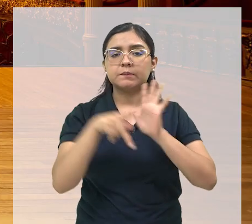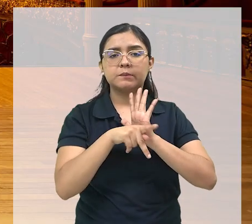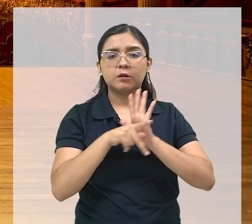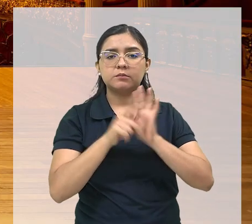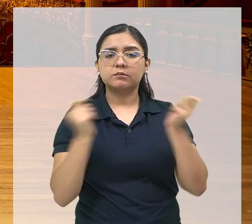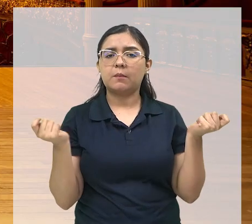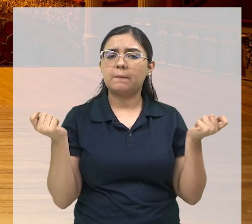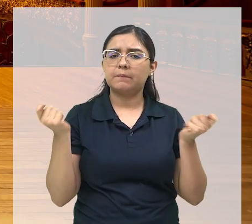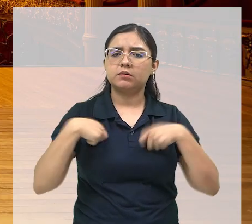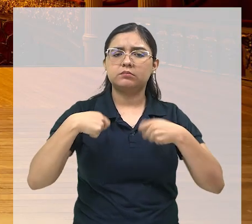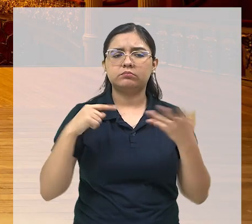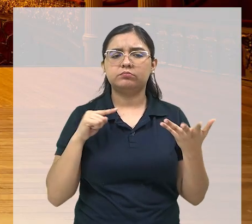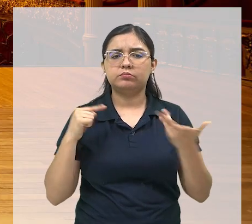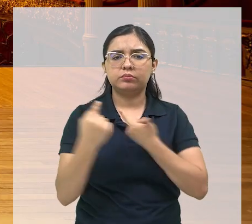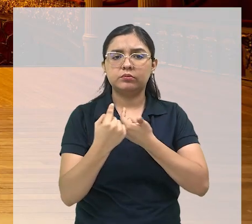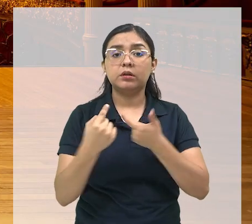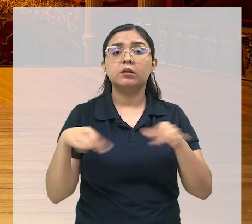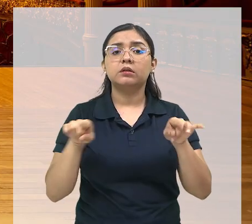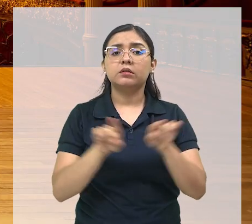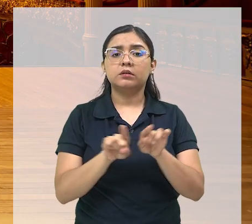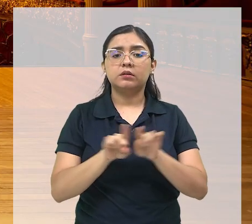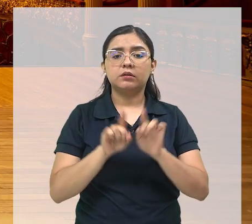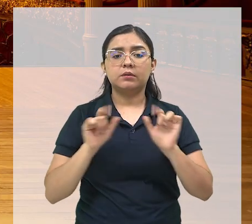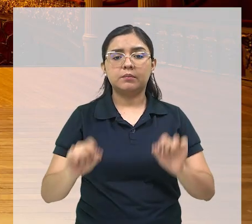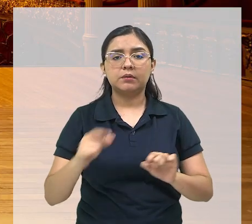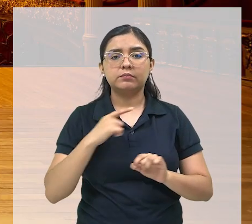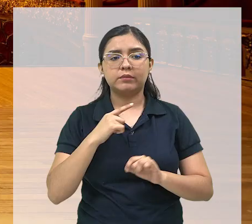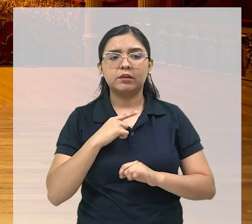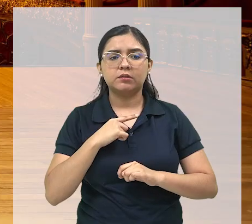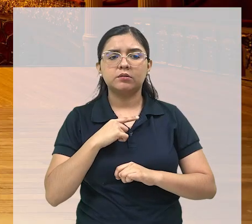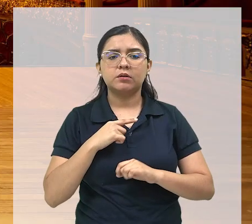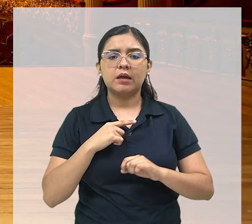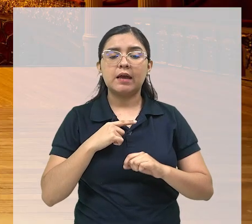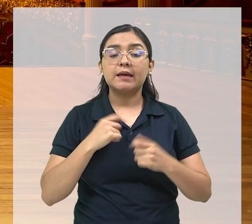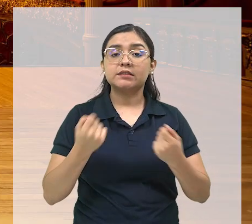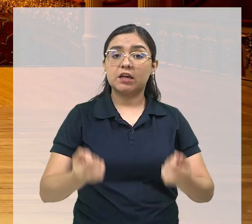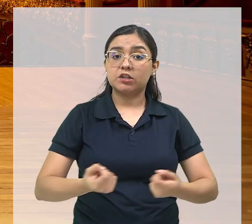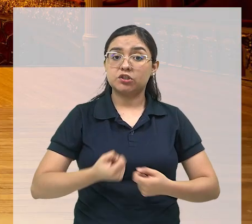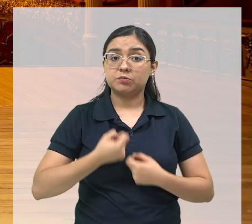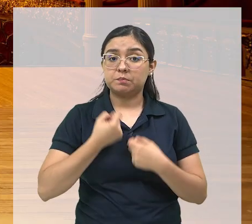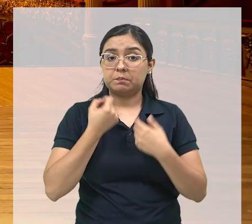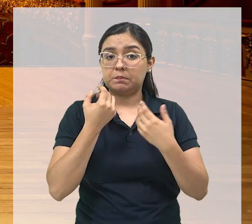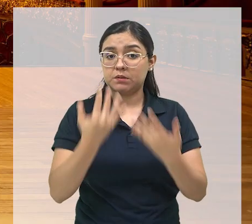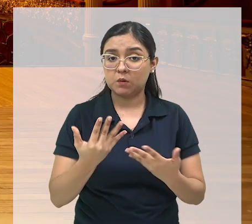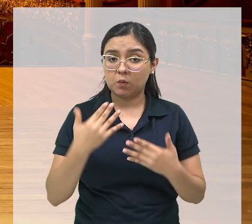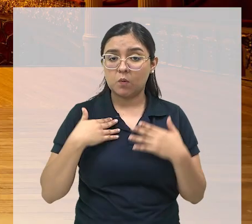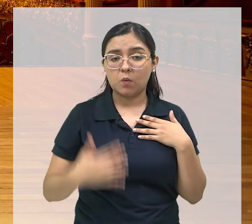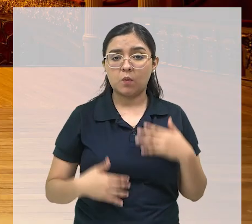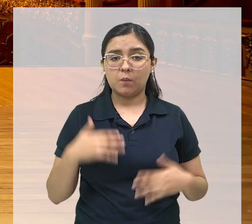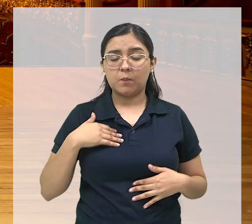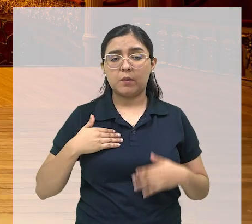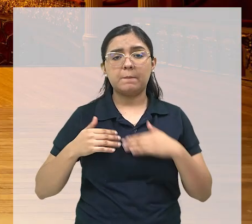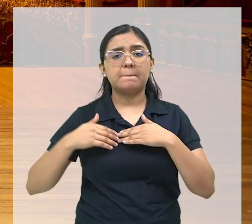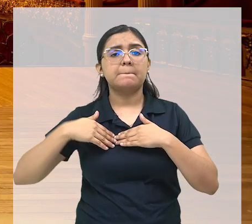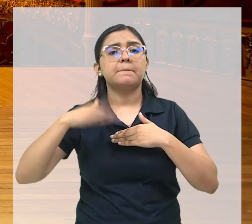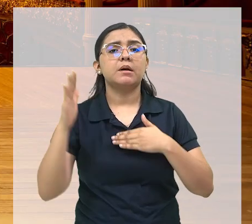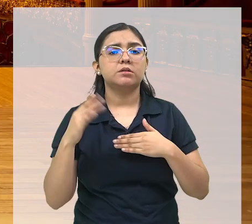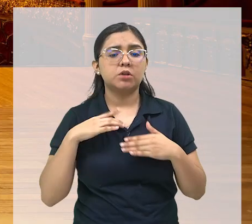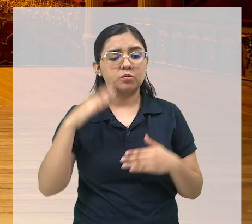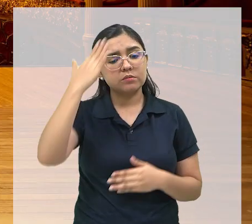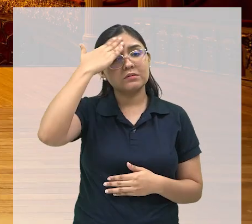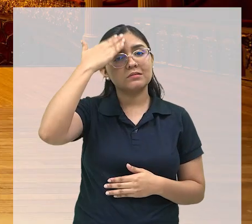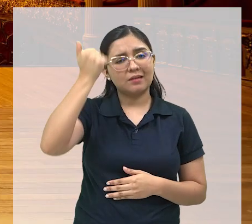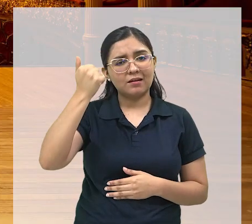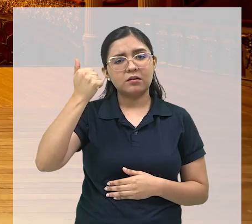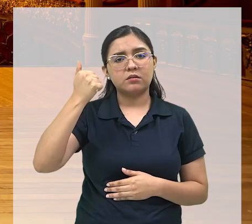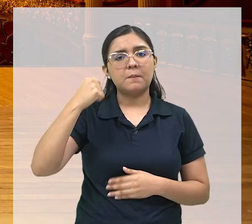nossas possibilidades, do que pelo exercício muscular. Então essa expressão do meu corpo é muito mais pelo que eu